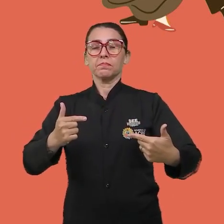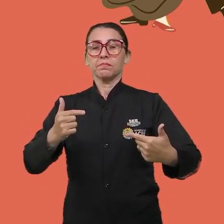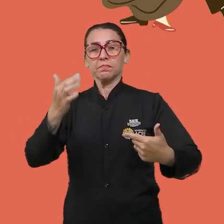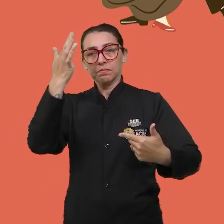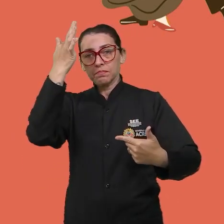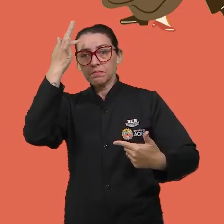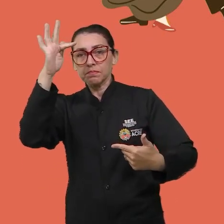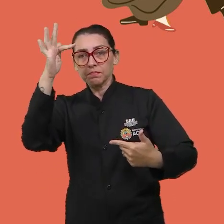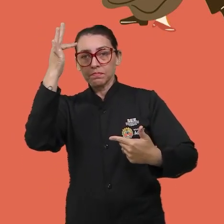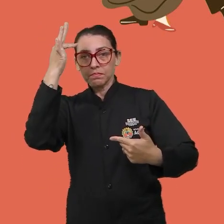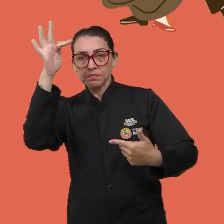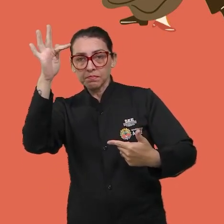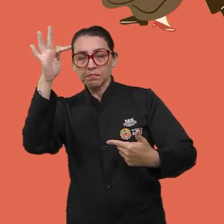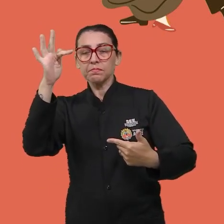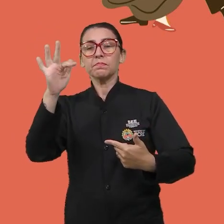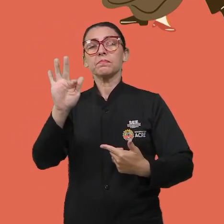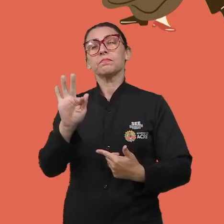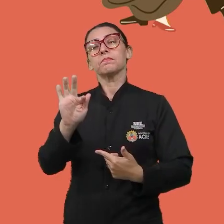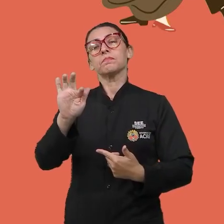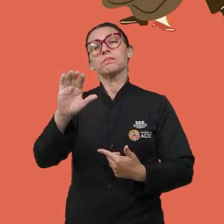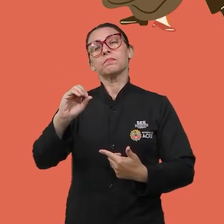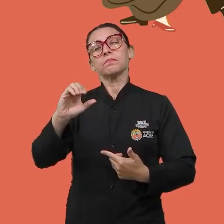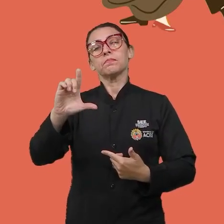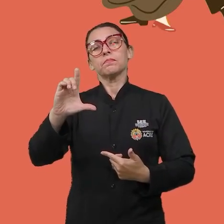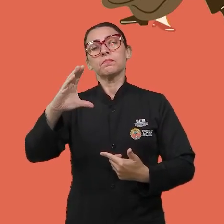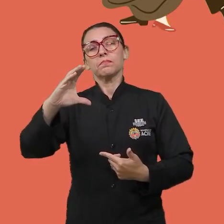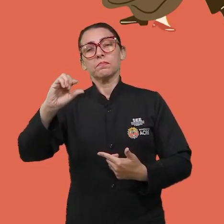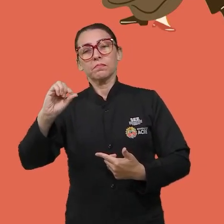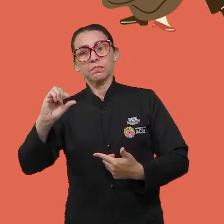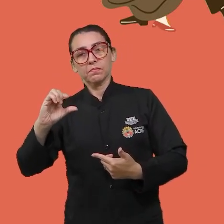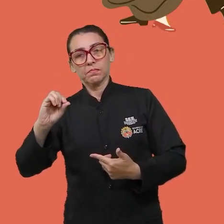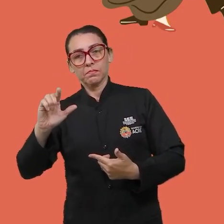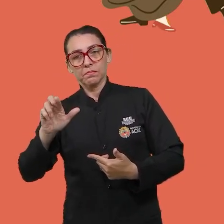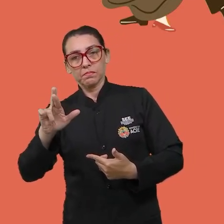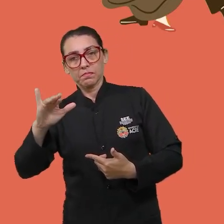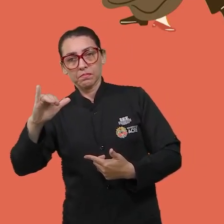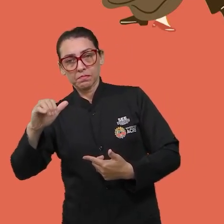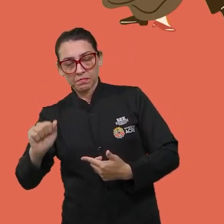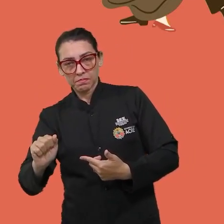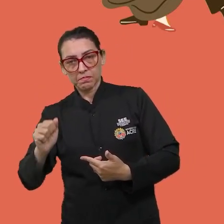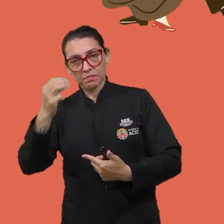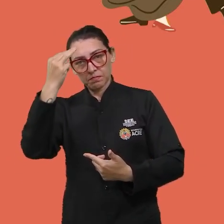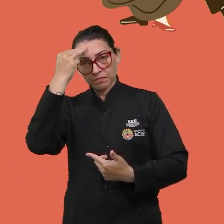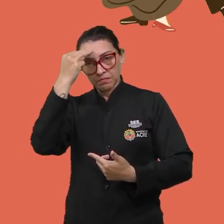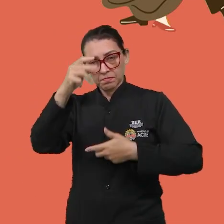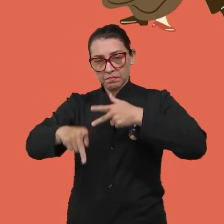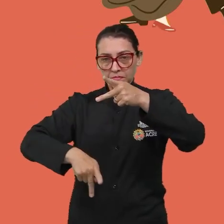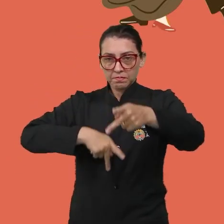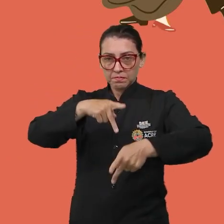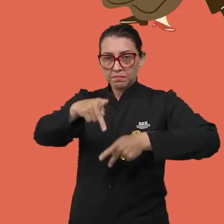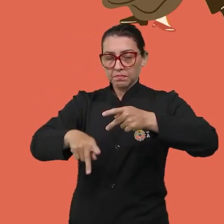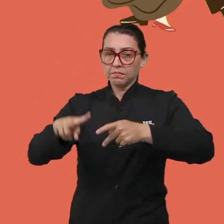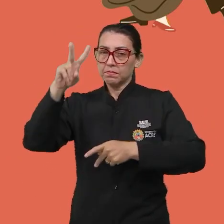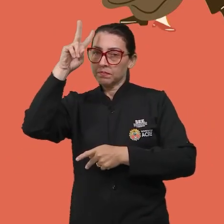folclóricas, e a identidade e memória de um povo, como eu falei para